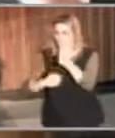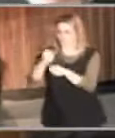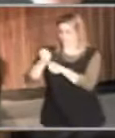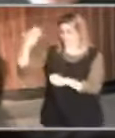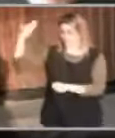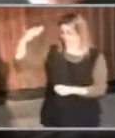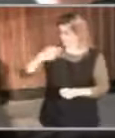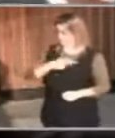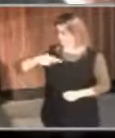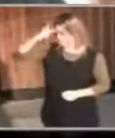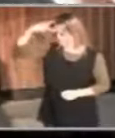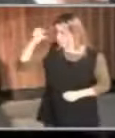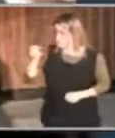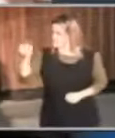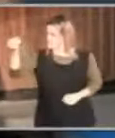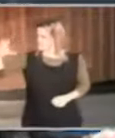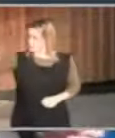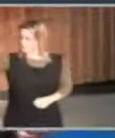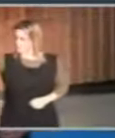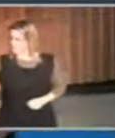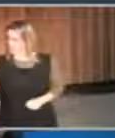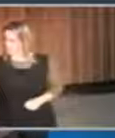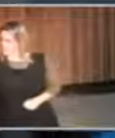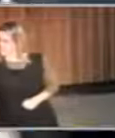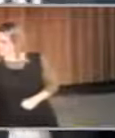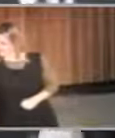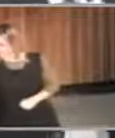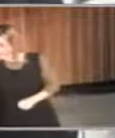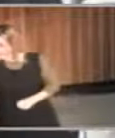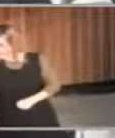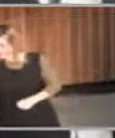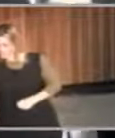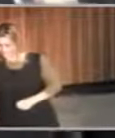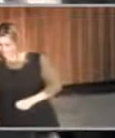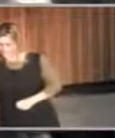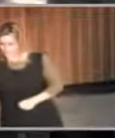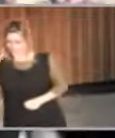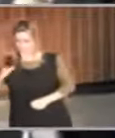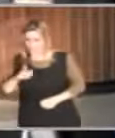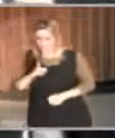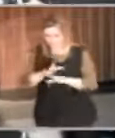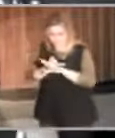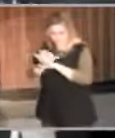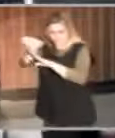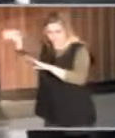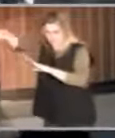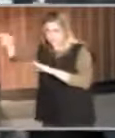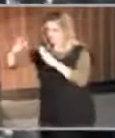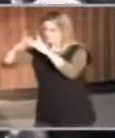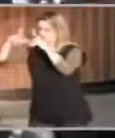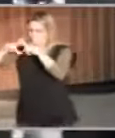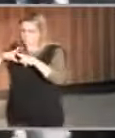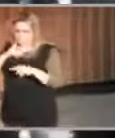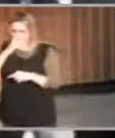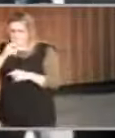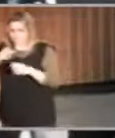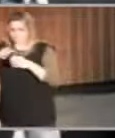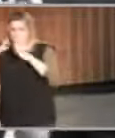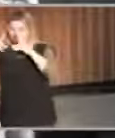Coreia e você tem ouvido falar do avivamento coreano, das igrejas imensas e realmente elas são